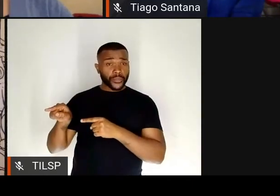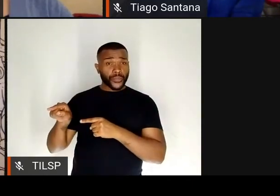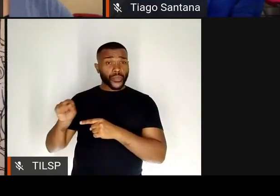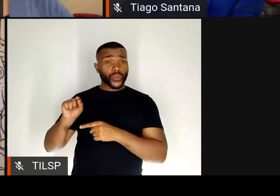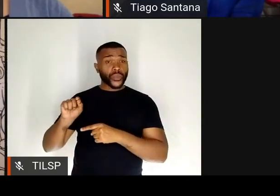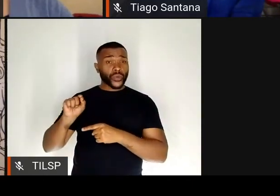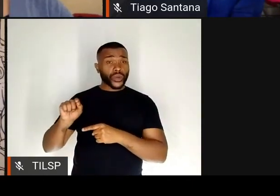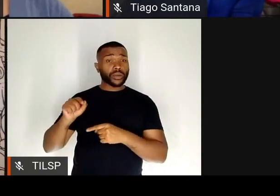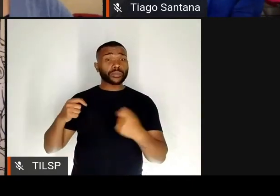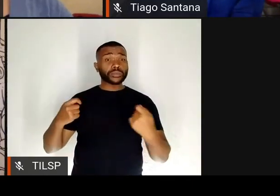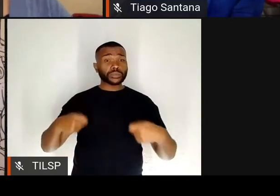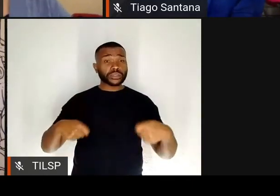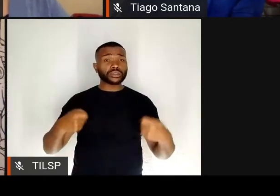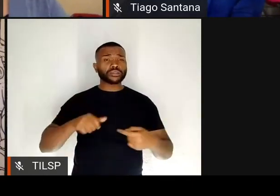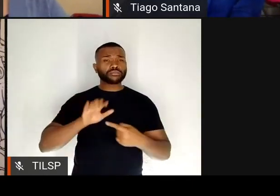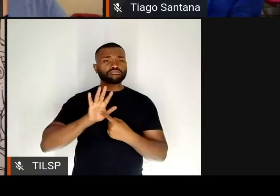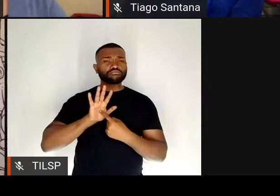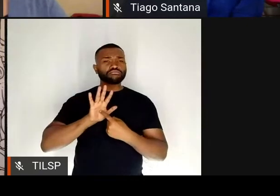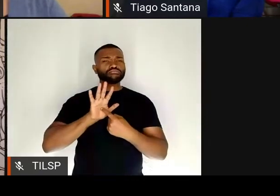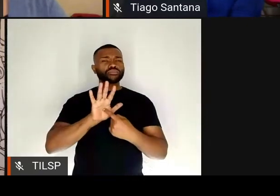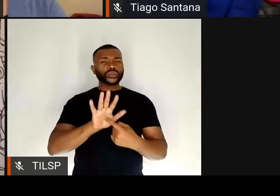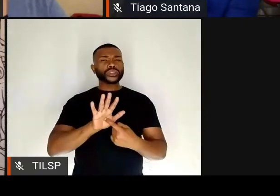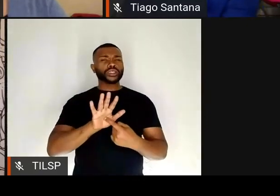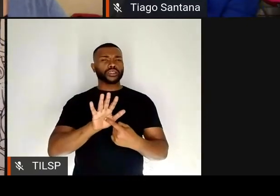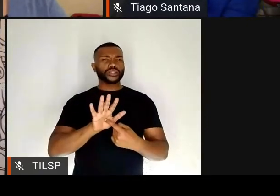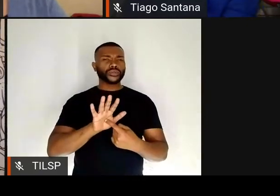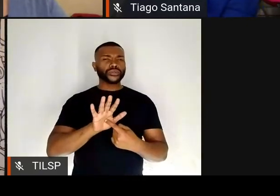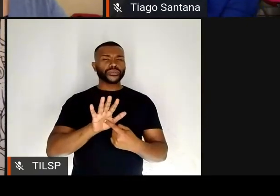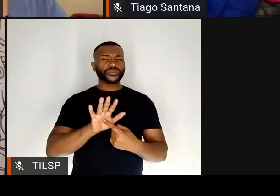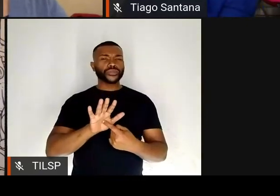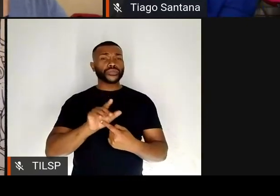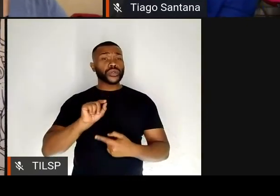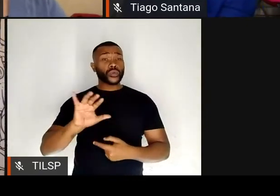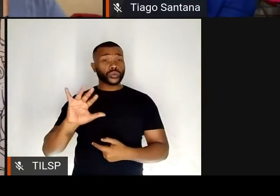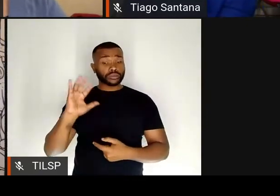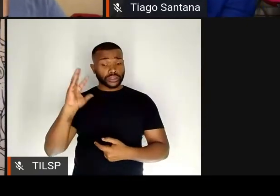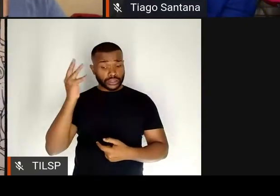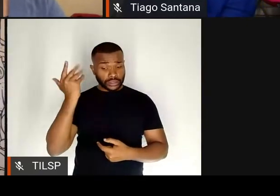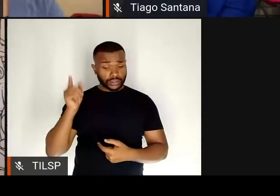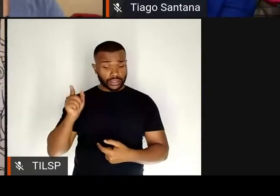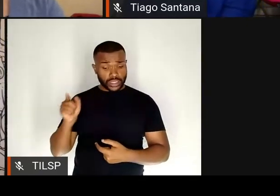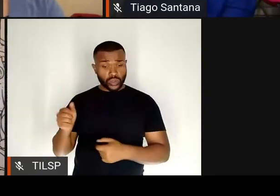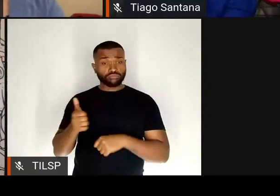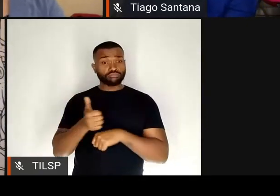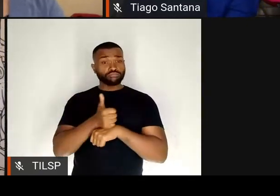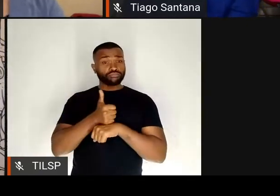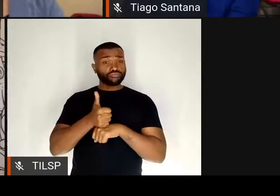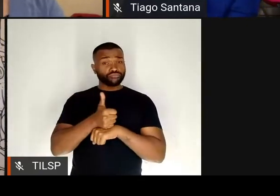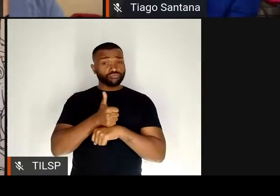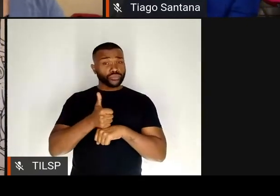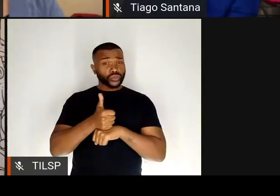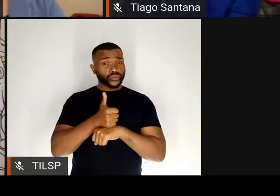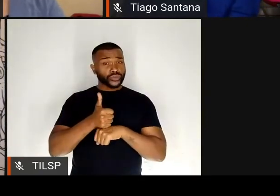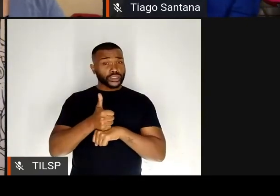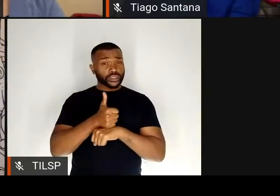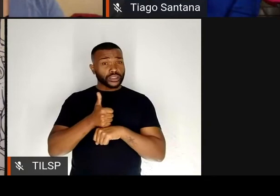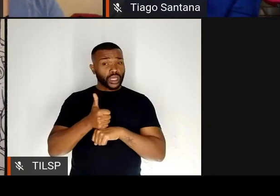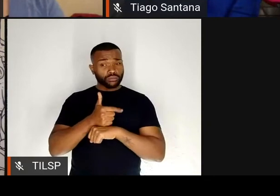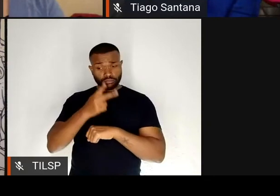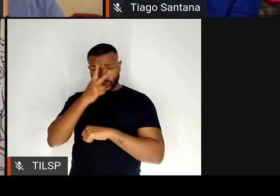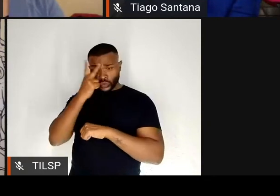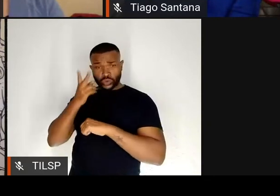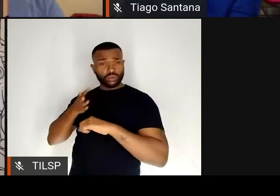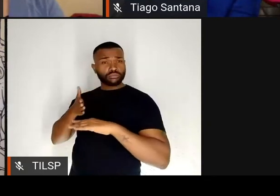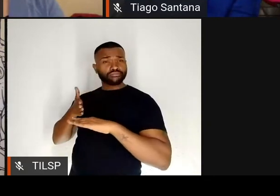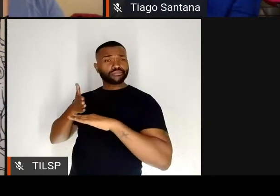tenha que ser levado a determinadas circunstâncias. E isso faz com que essa profissão seja uma profissão de campo, de